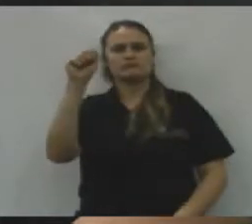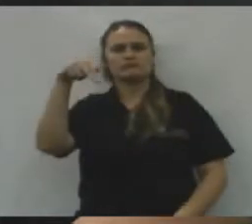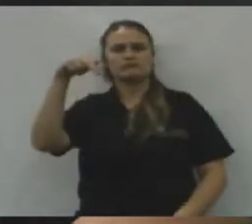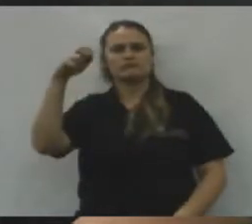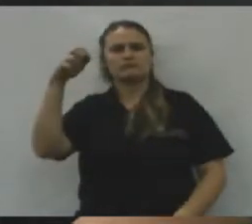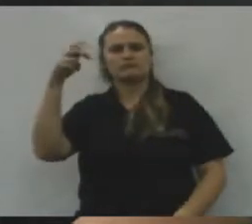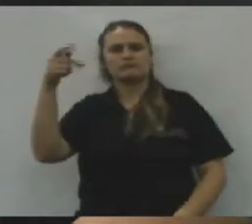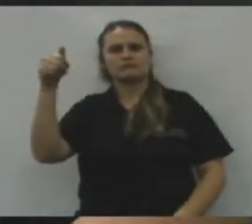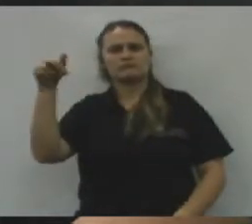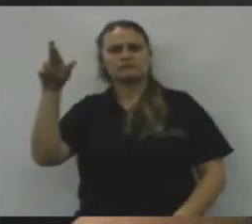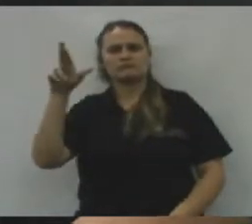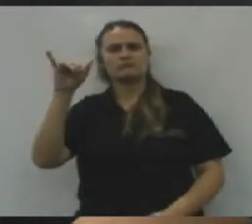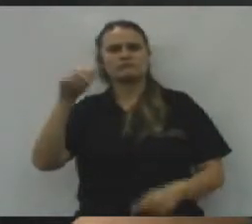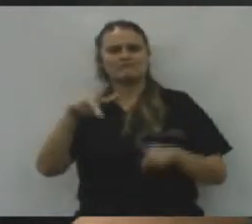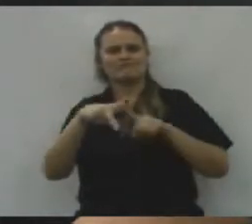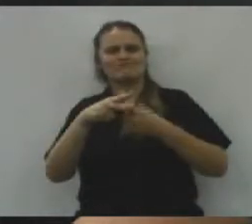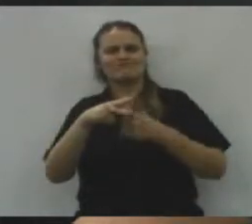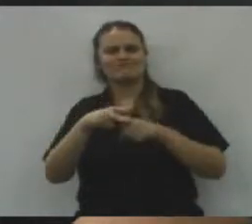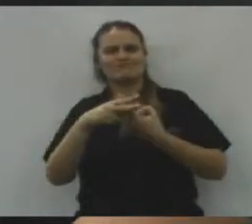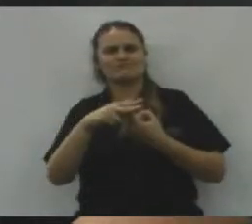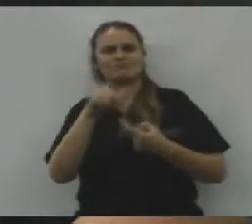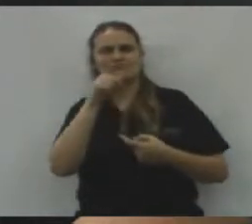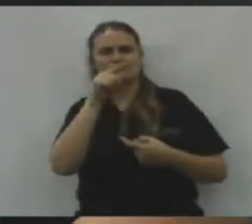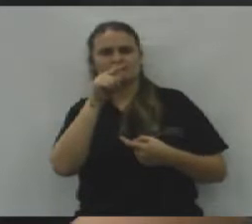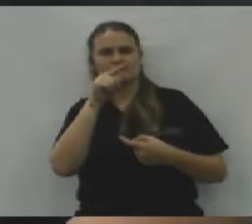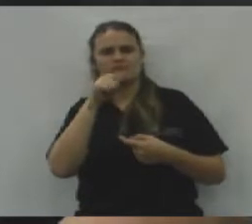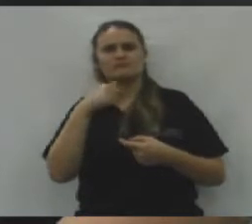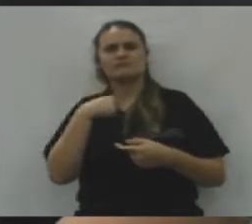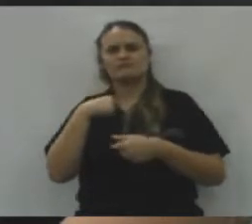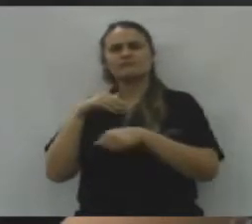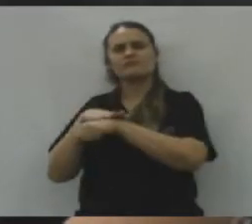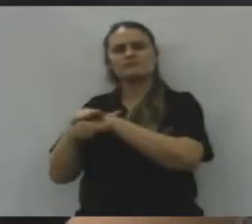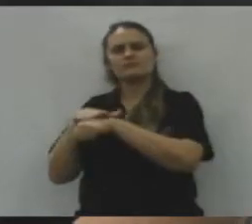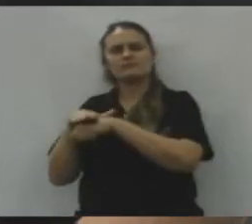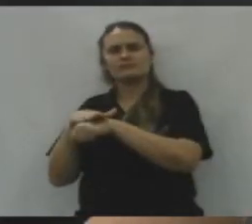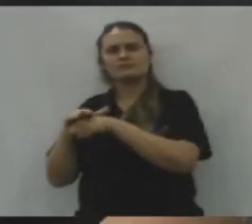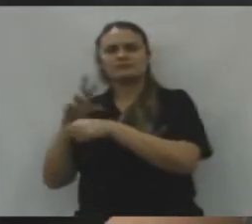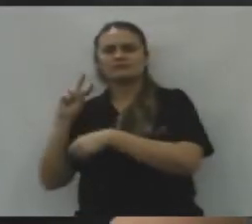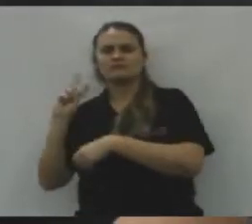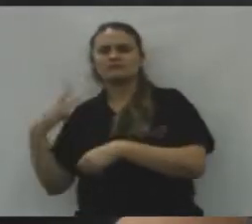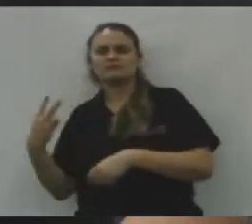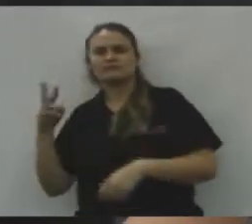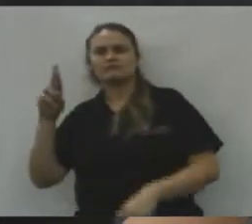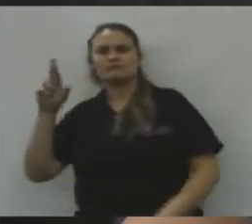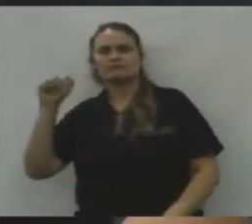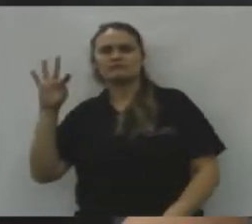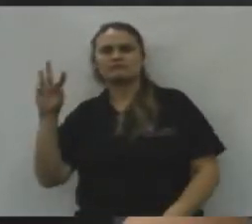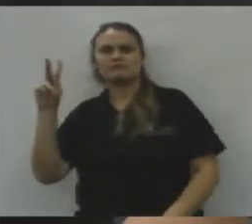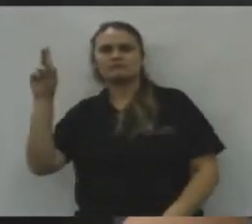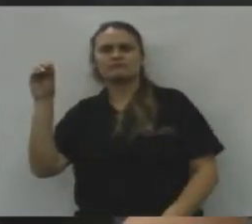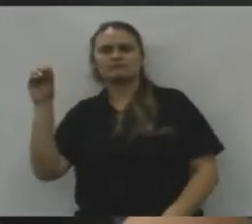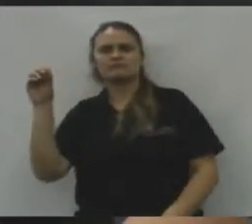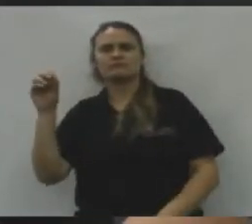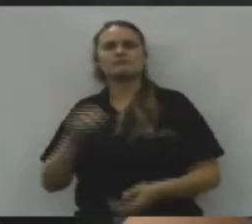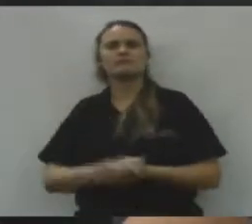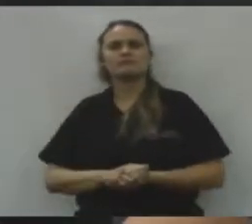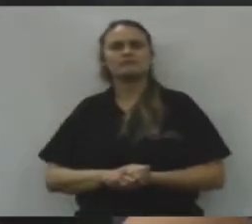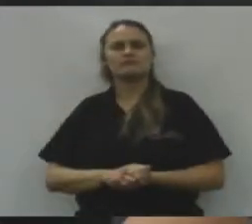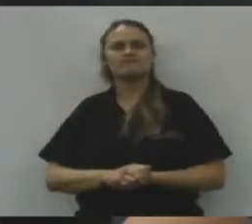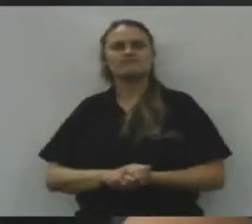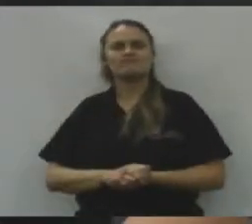rede. Eu acho que esse dia, e até conversar com o vereador Rático aqui, que, trocando ideias,